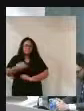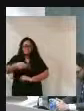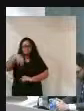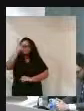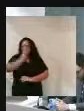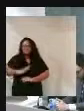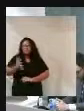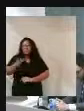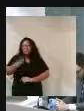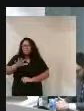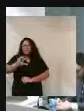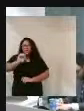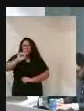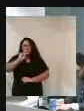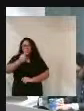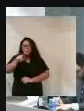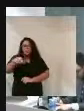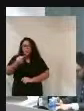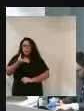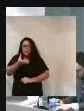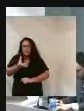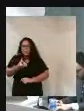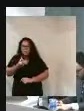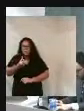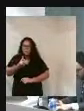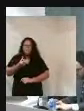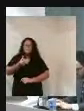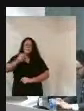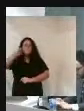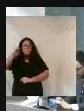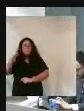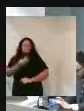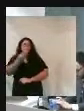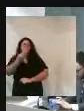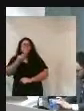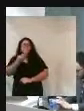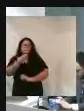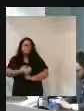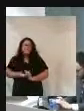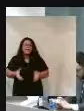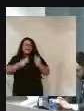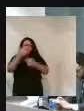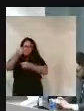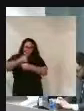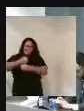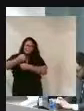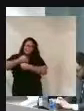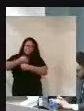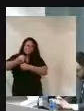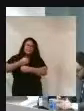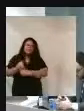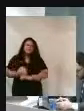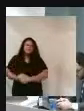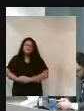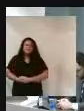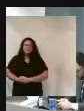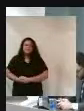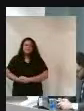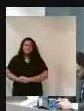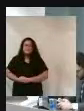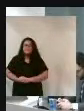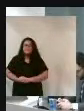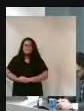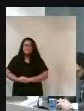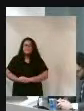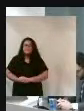8,6 bilhões de unidades de garrafas por ano, tá? Dessas garrafas...